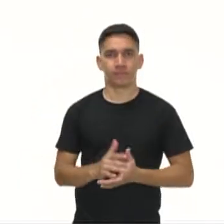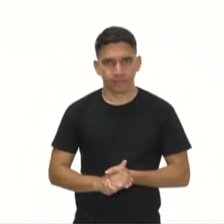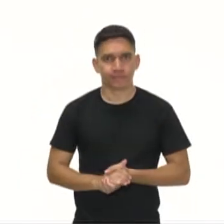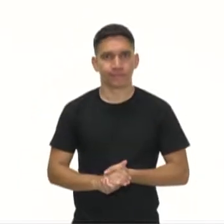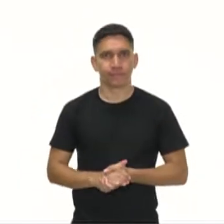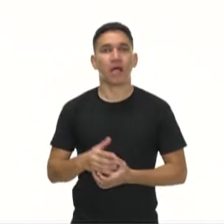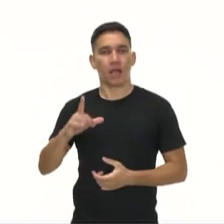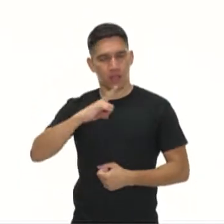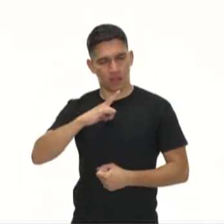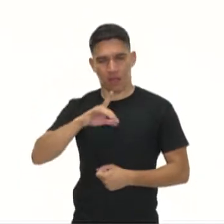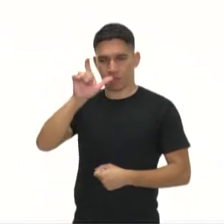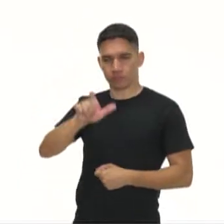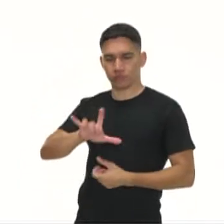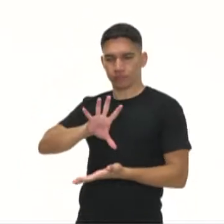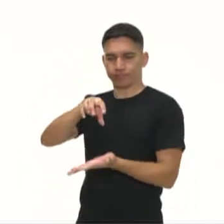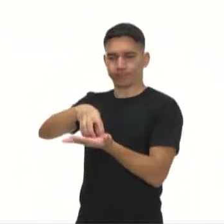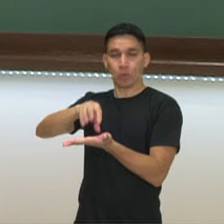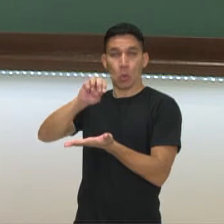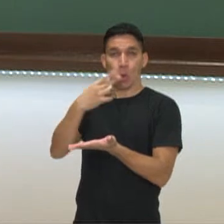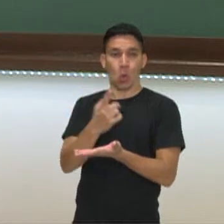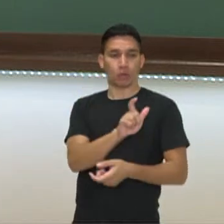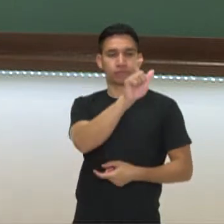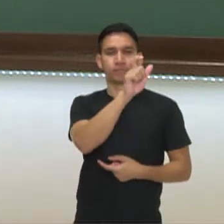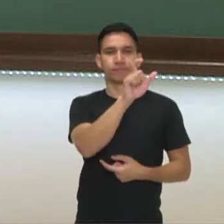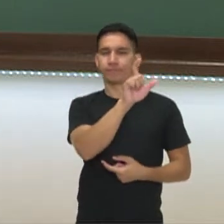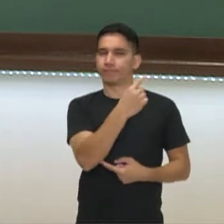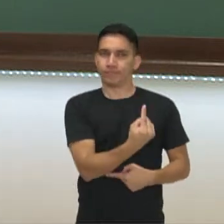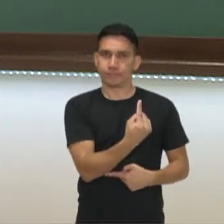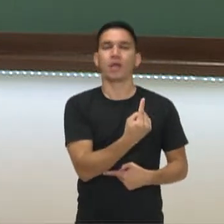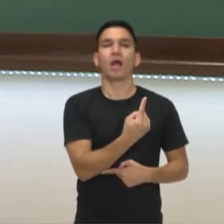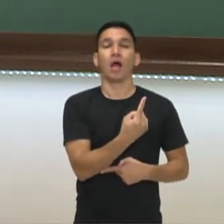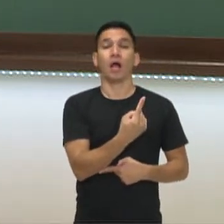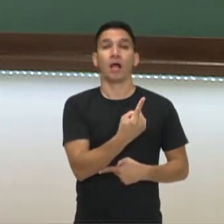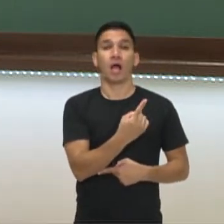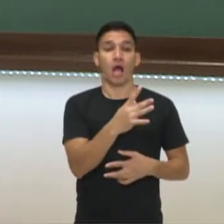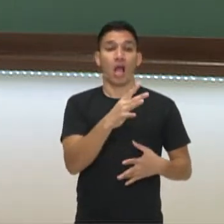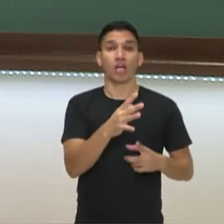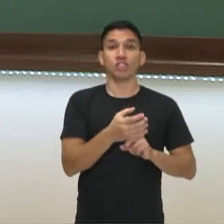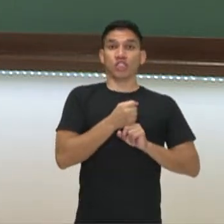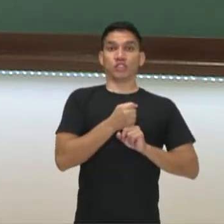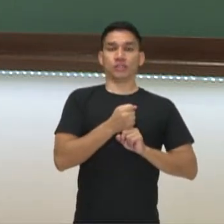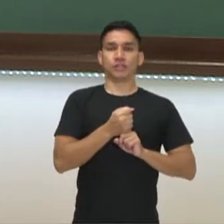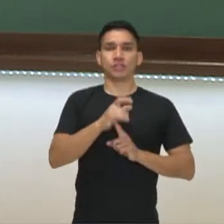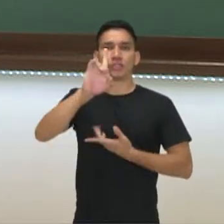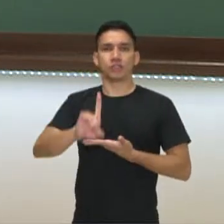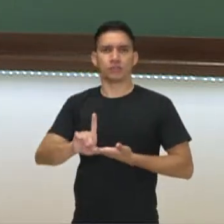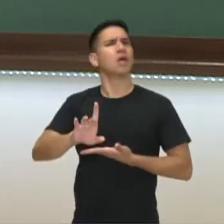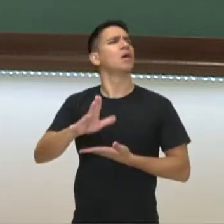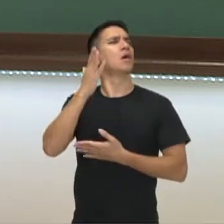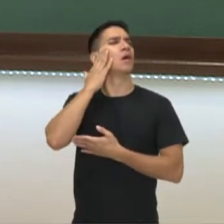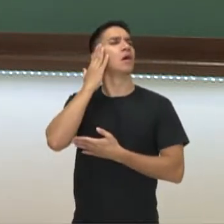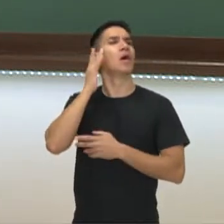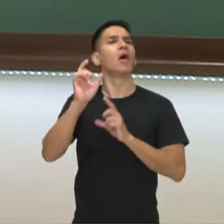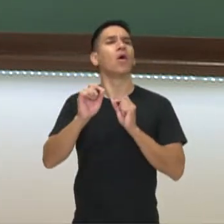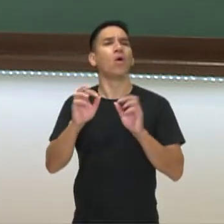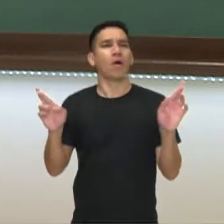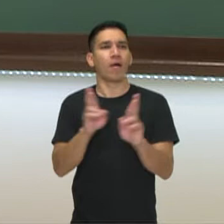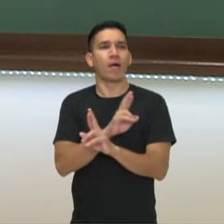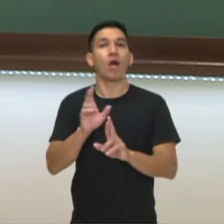ou poder. Então, já entendemos que a autoridade tem a ver, então, com ordenação, né,